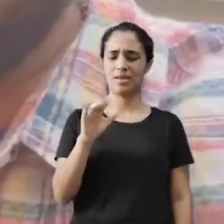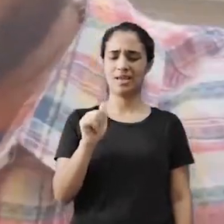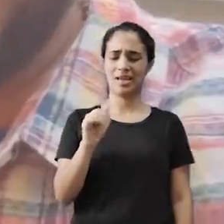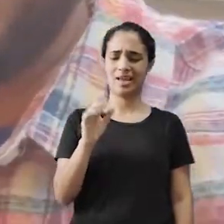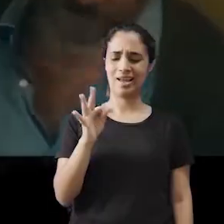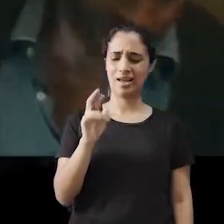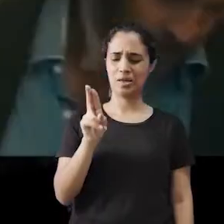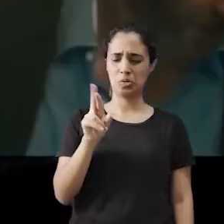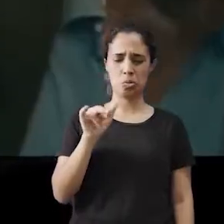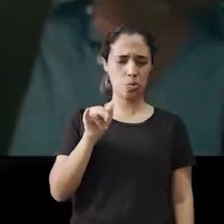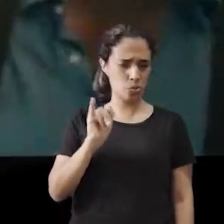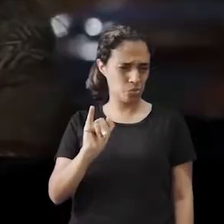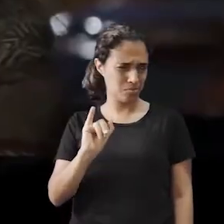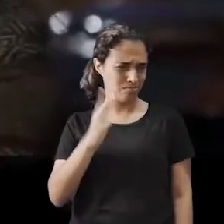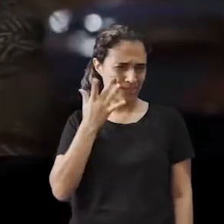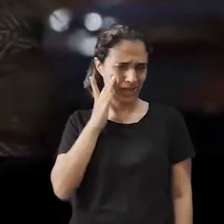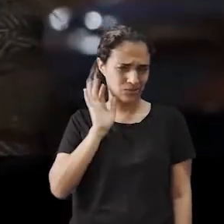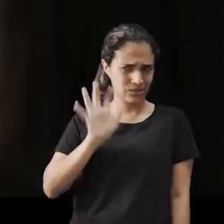Furicaturi.